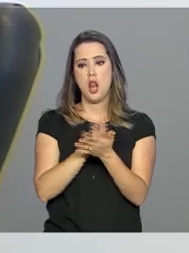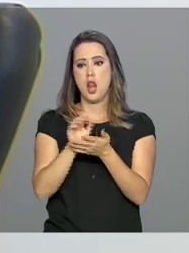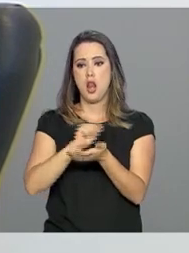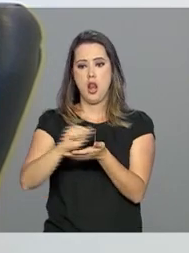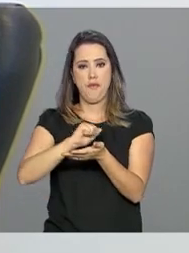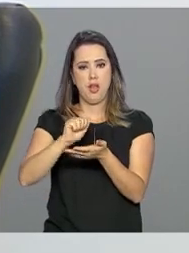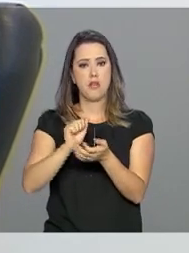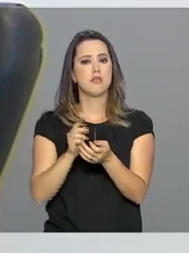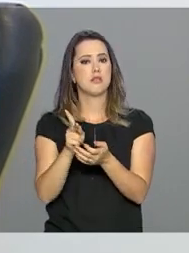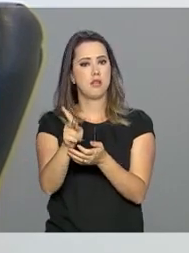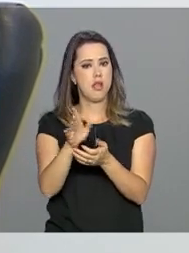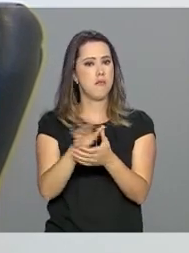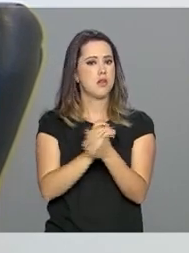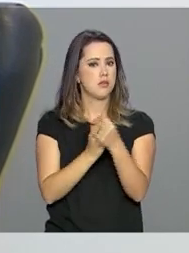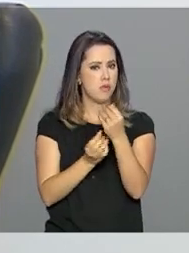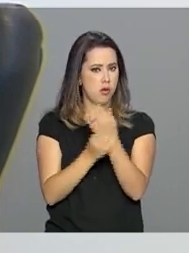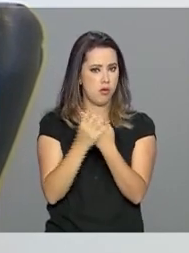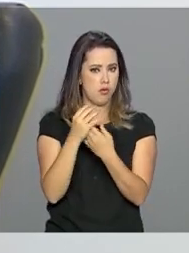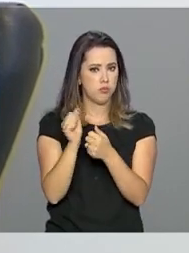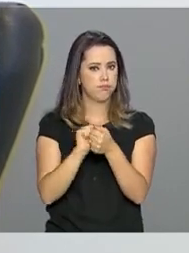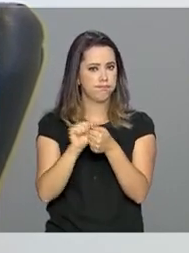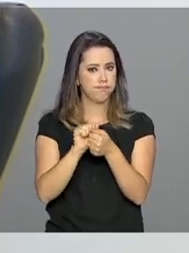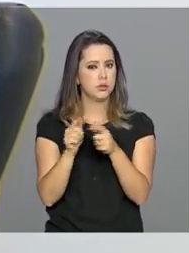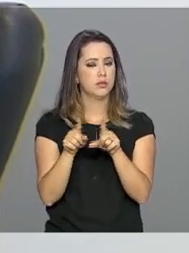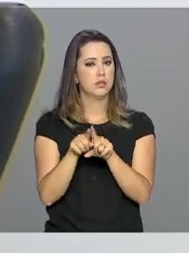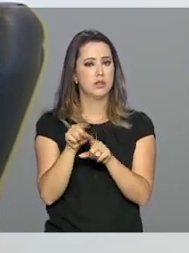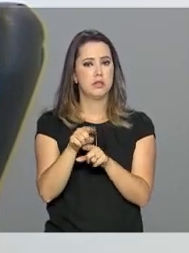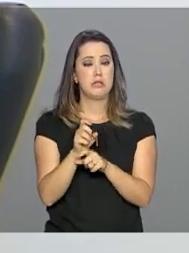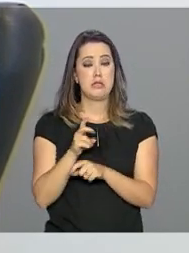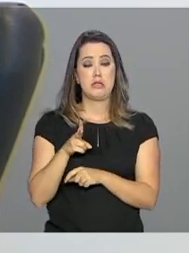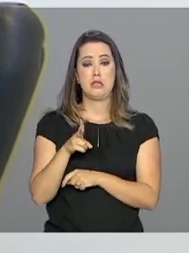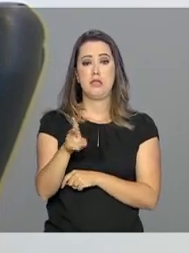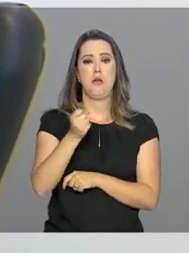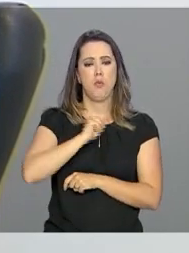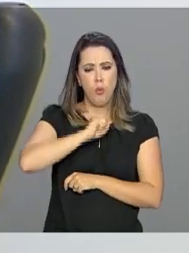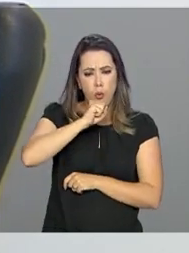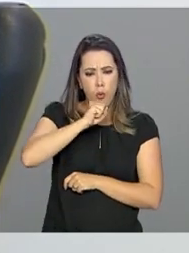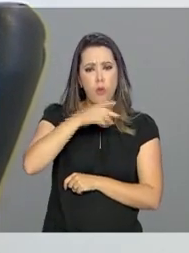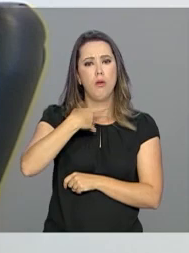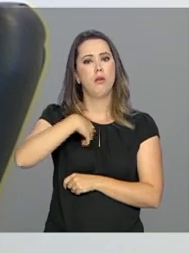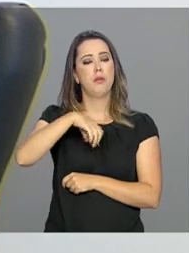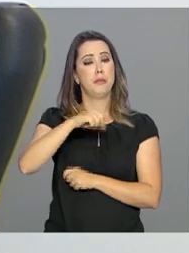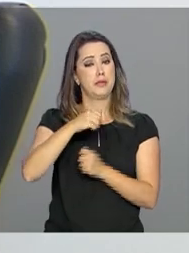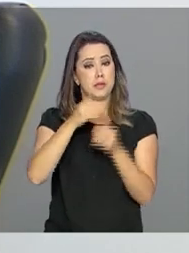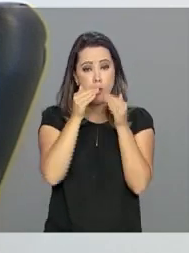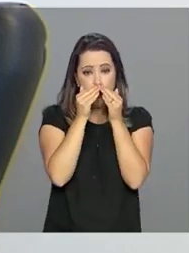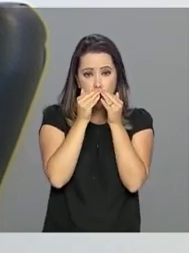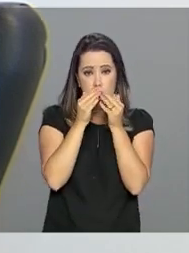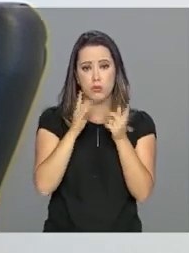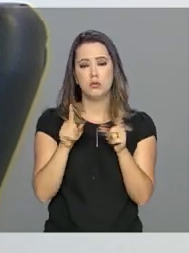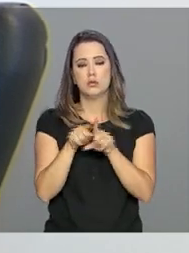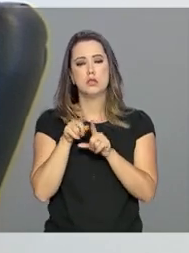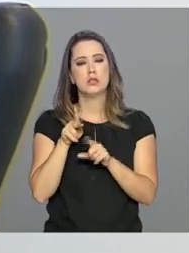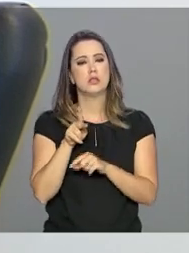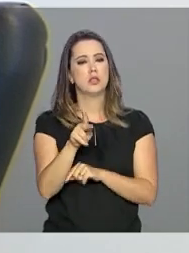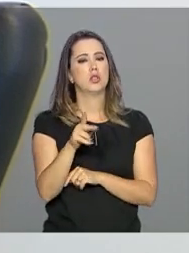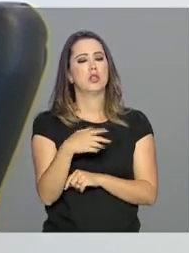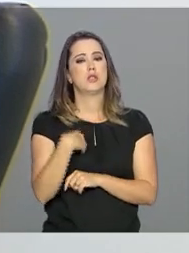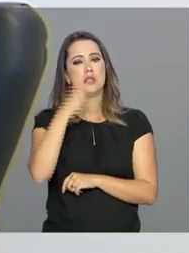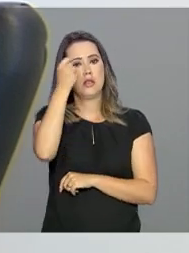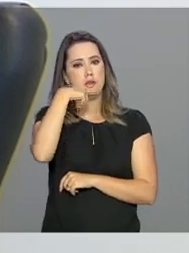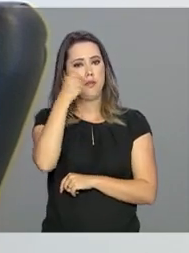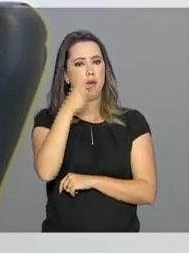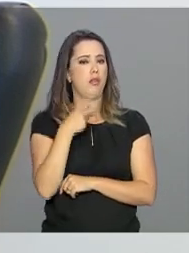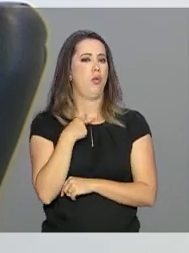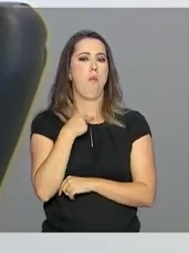mãos sempre é tmn alto se sempre torci e direcionado ao cotovelo é quando estiver gripado não freqüentar